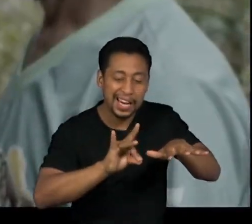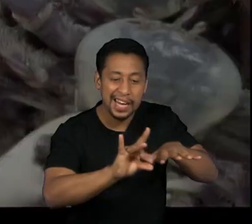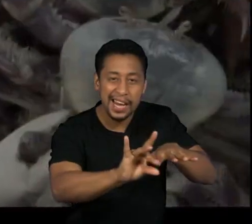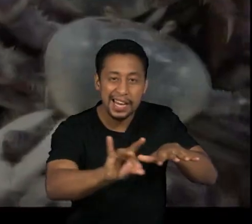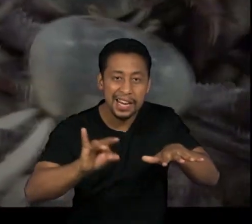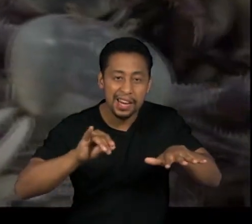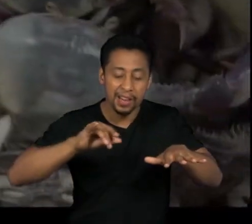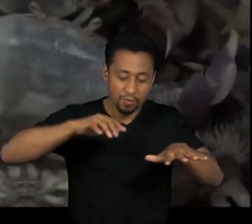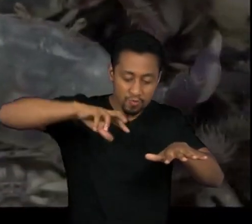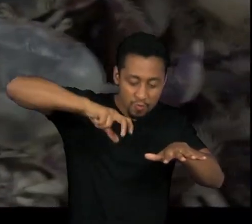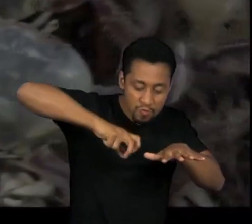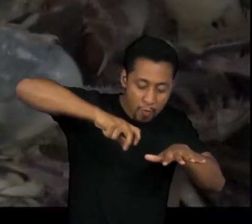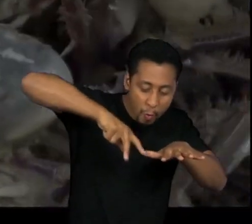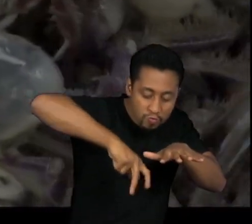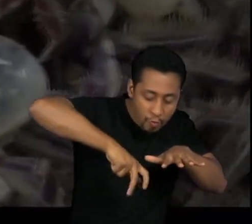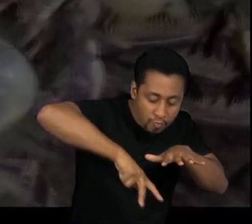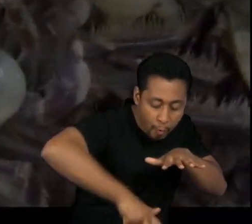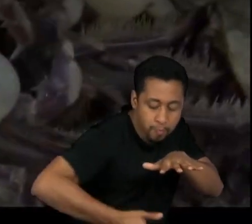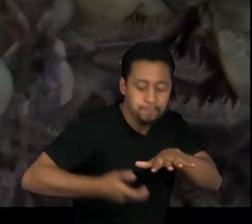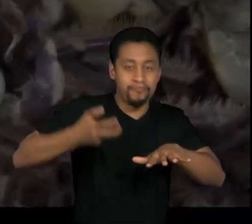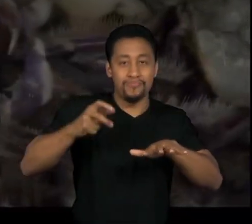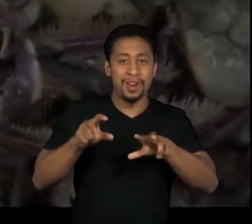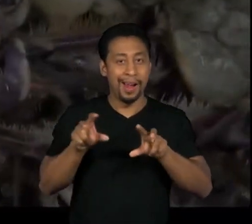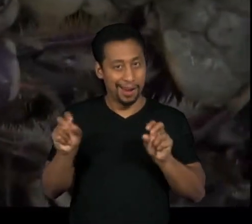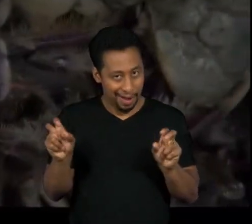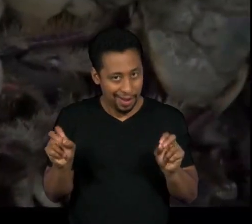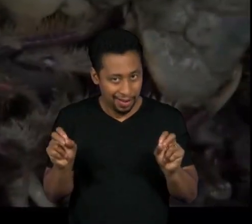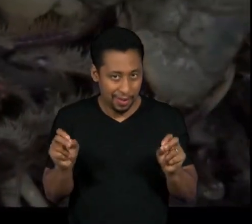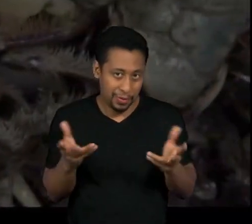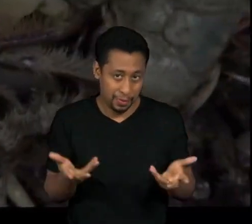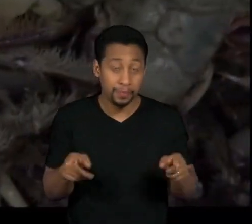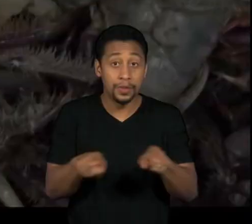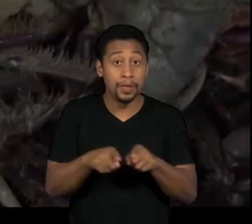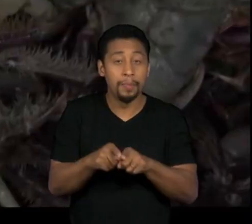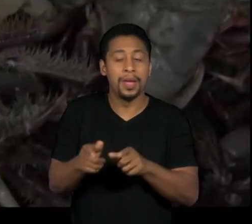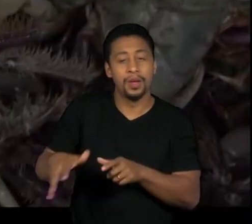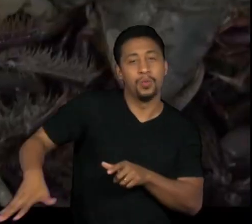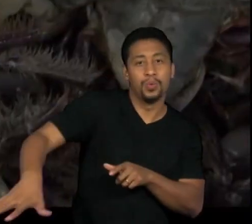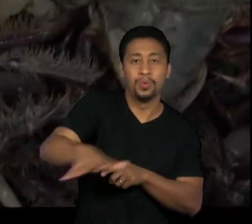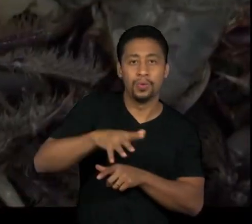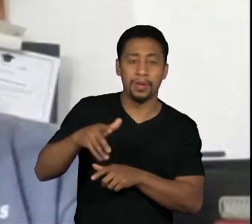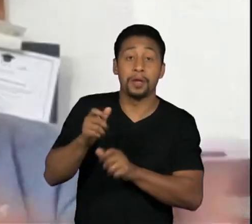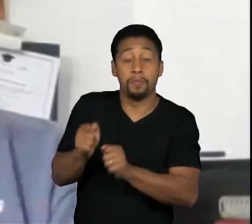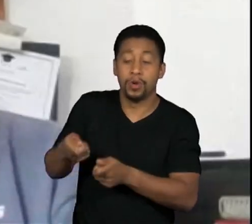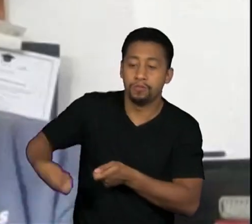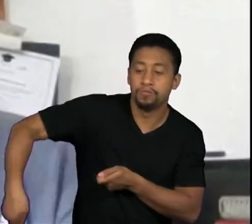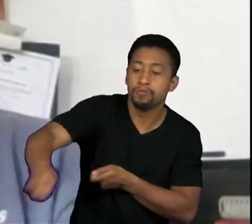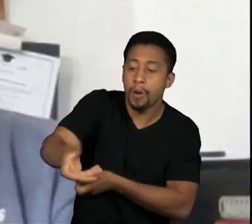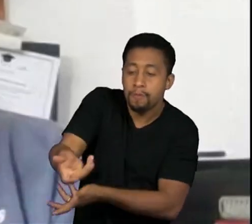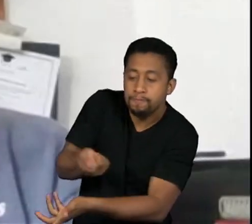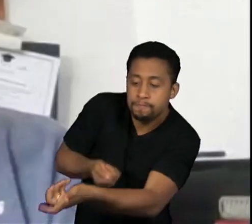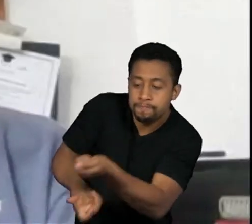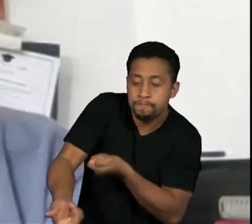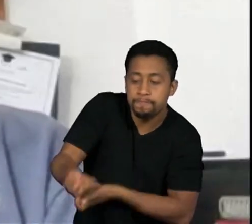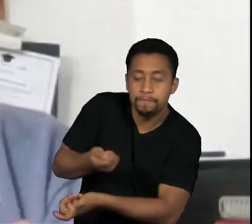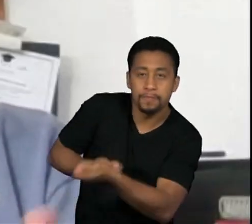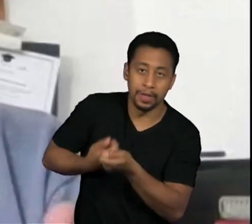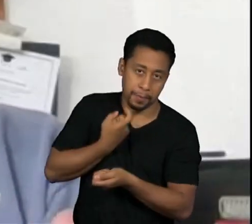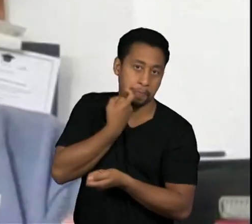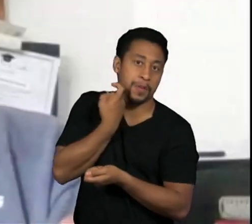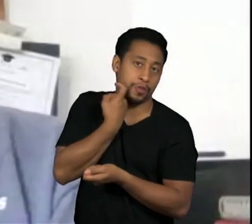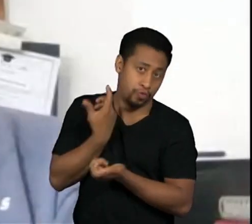voltado principalmente para a construção de currais de pesca, e, ao mesmo tempo, trouxesse as questões sociais de